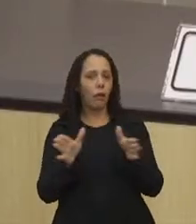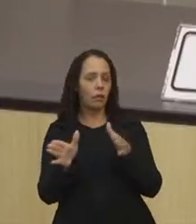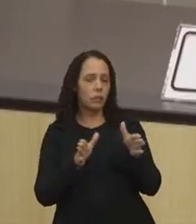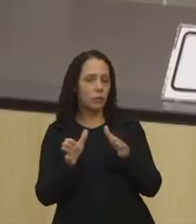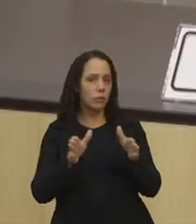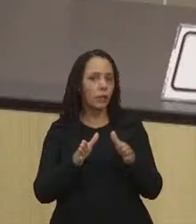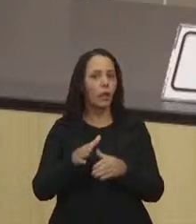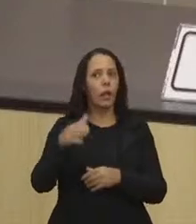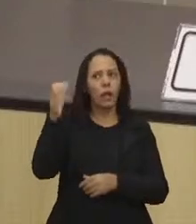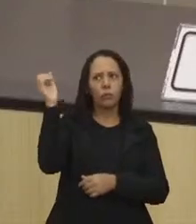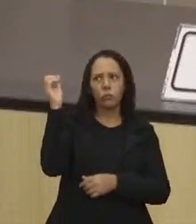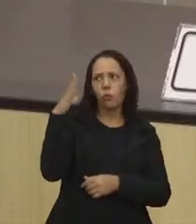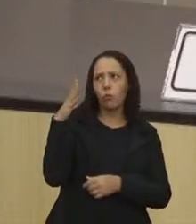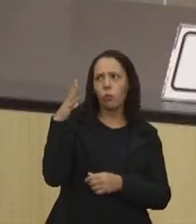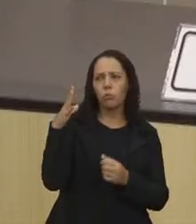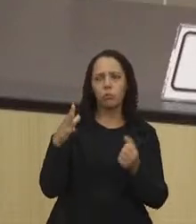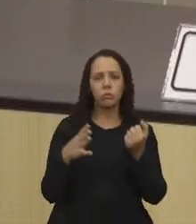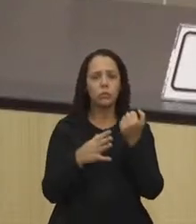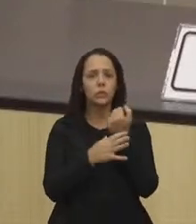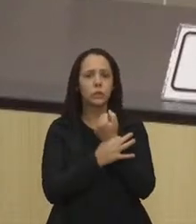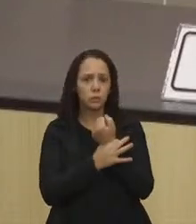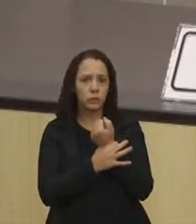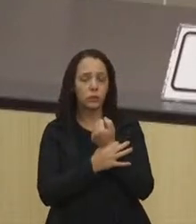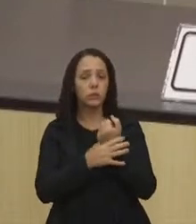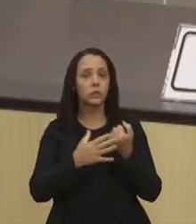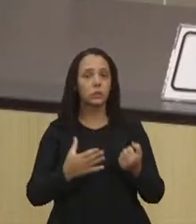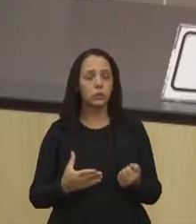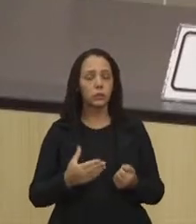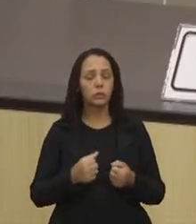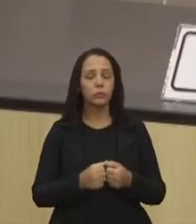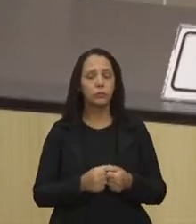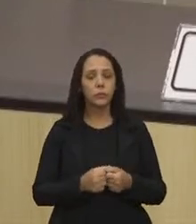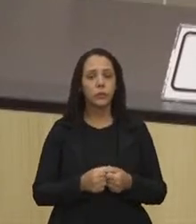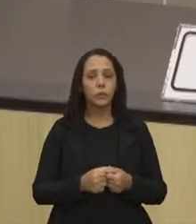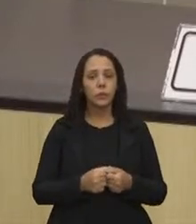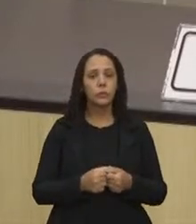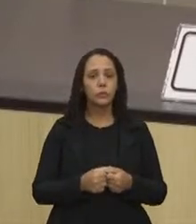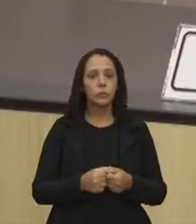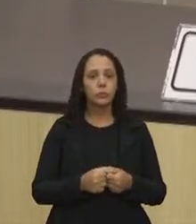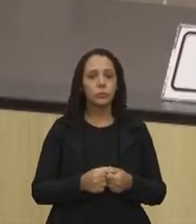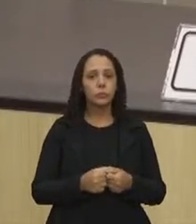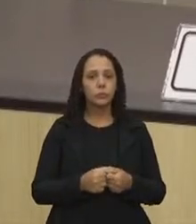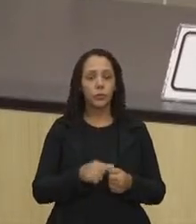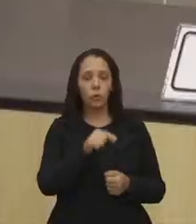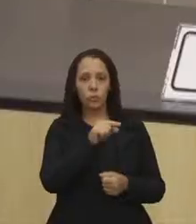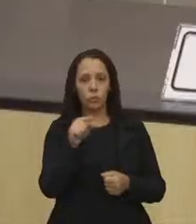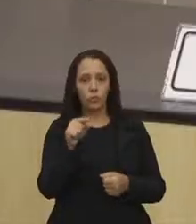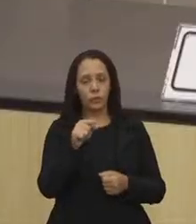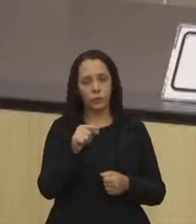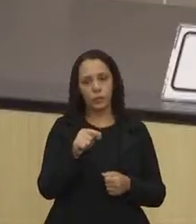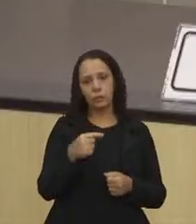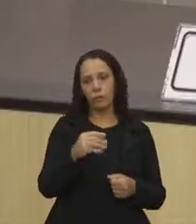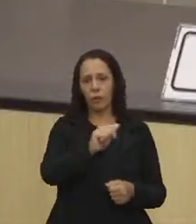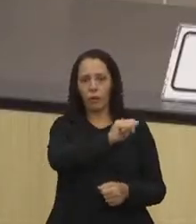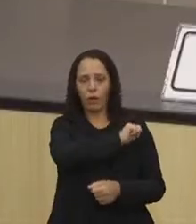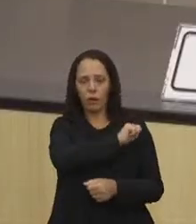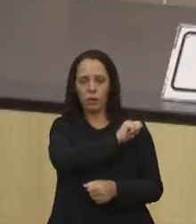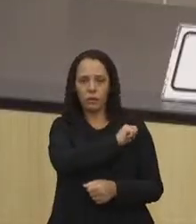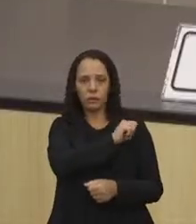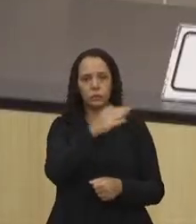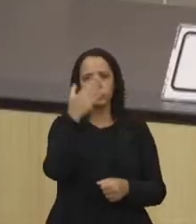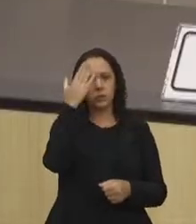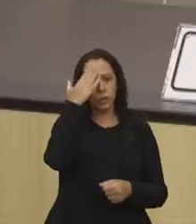melhorar a segurança, que isso vai de encontro não só o que a gente vive, vocês principalmente como alunos, né, saindo